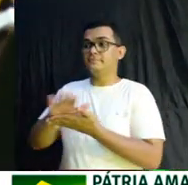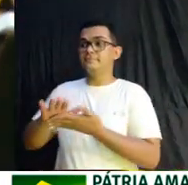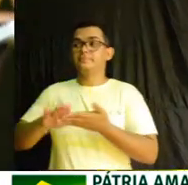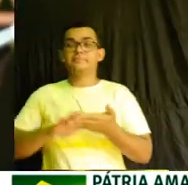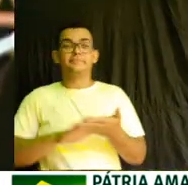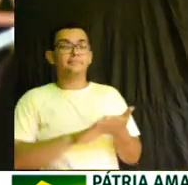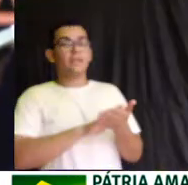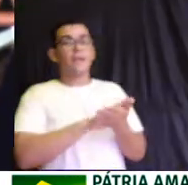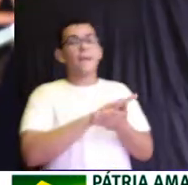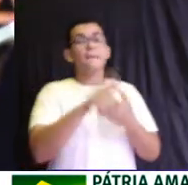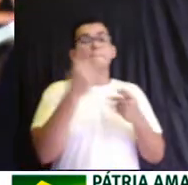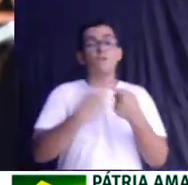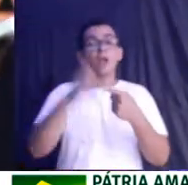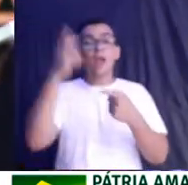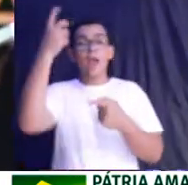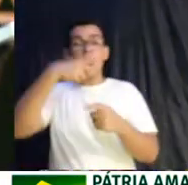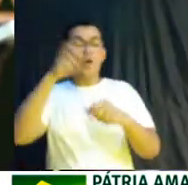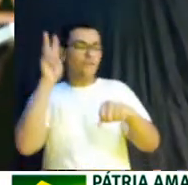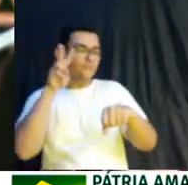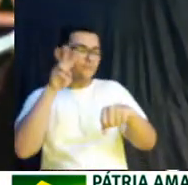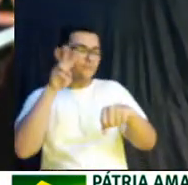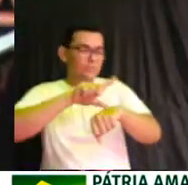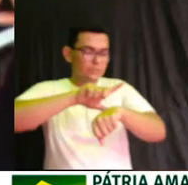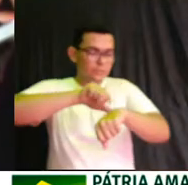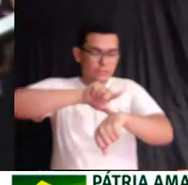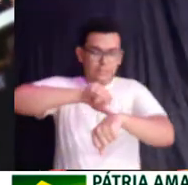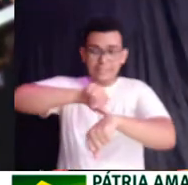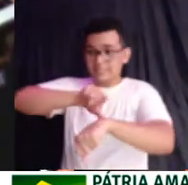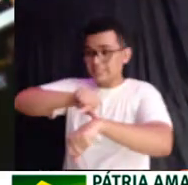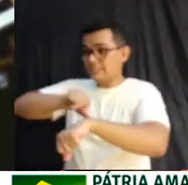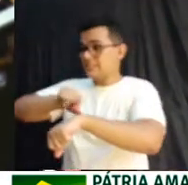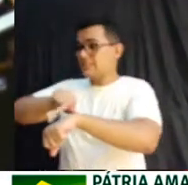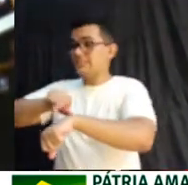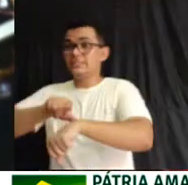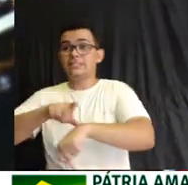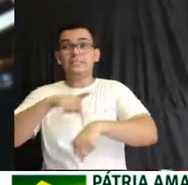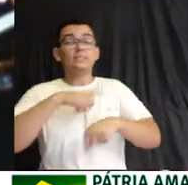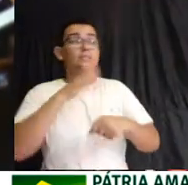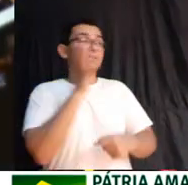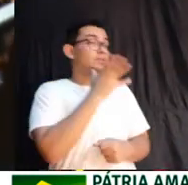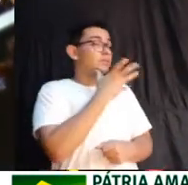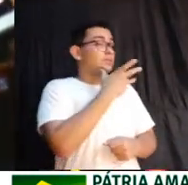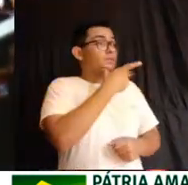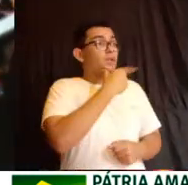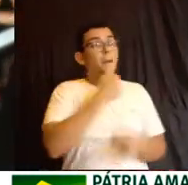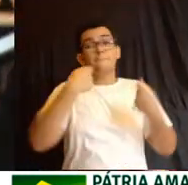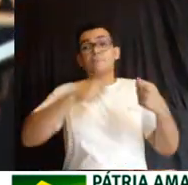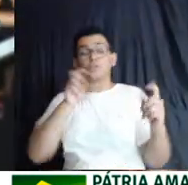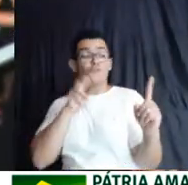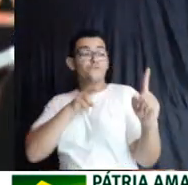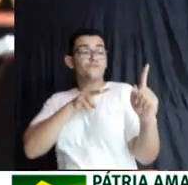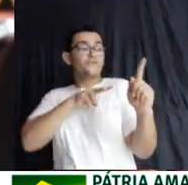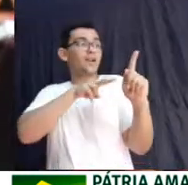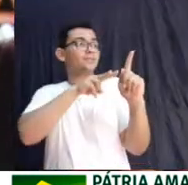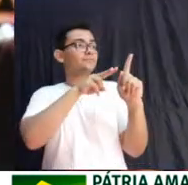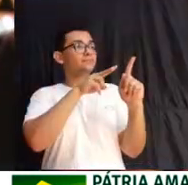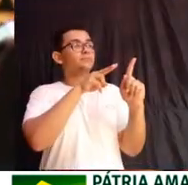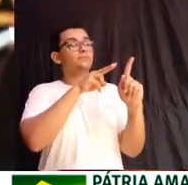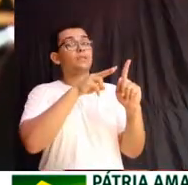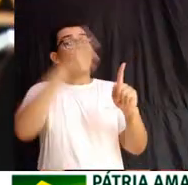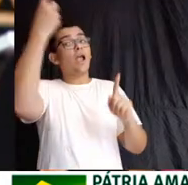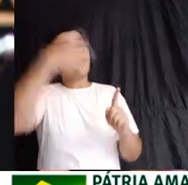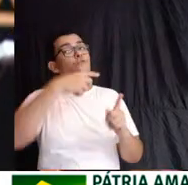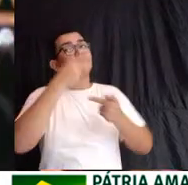O relógio conta as horas enquanto eu conto os dedos. Eu disse todos